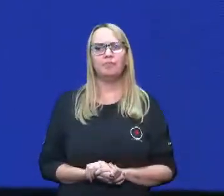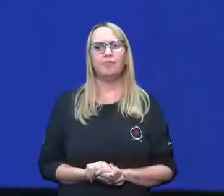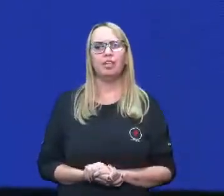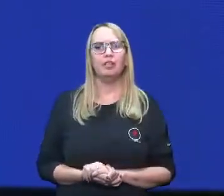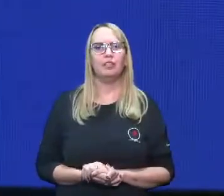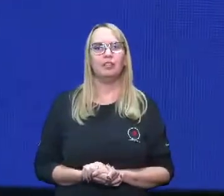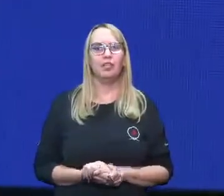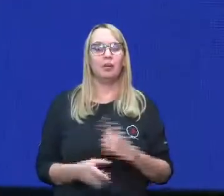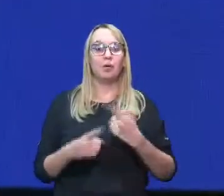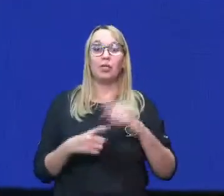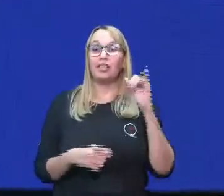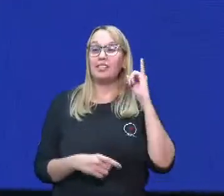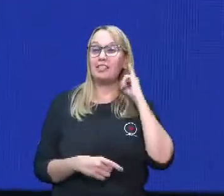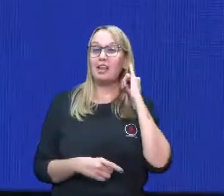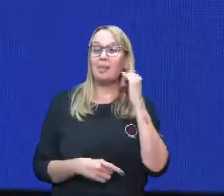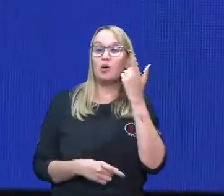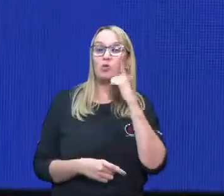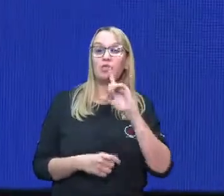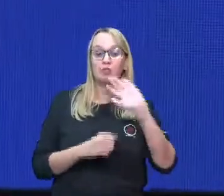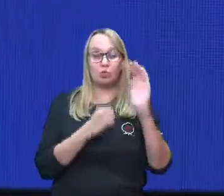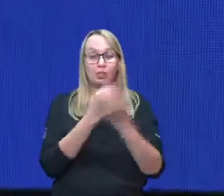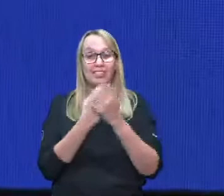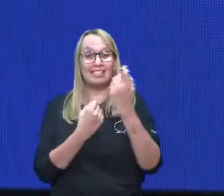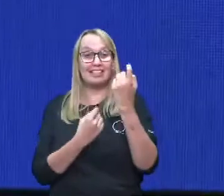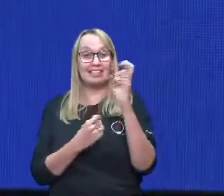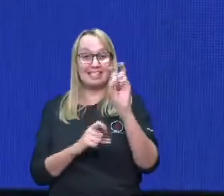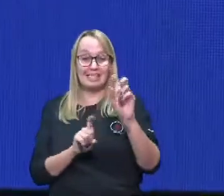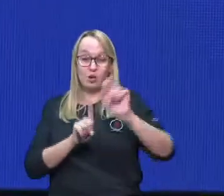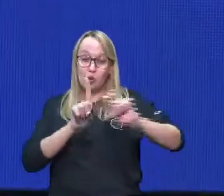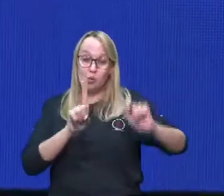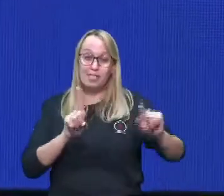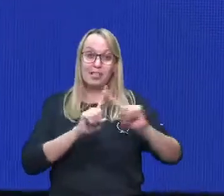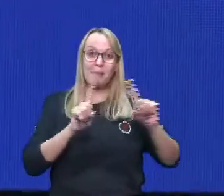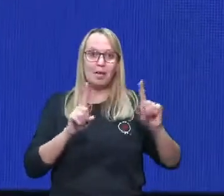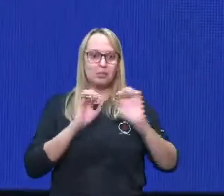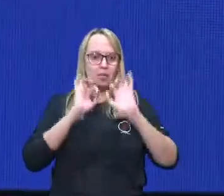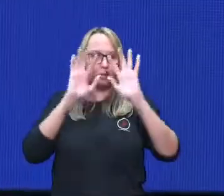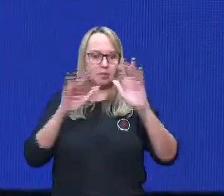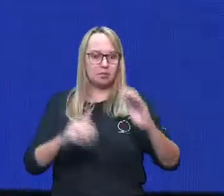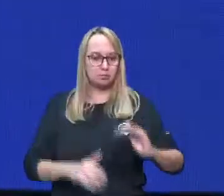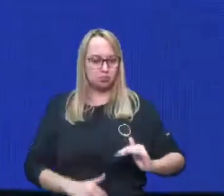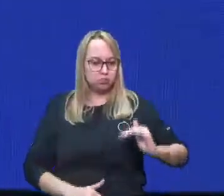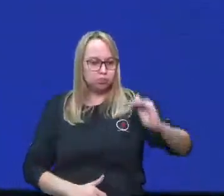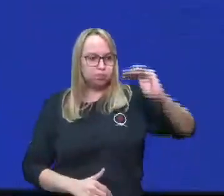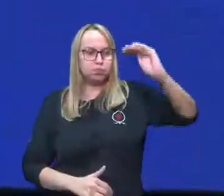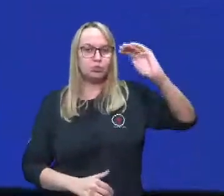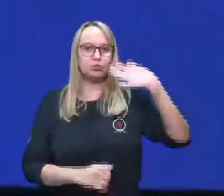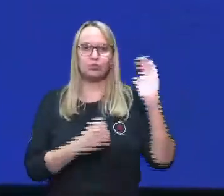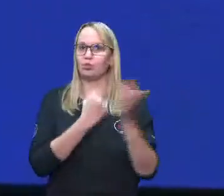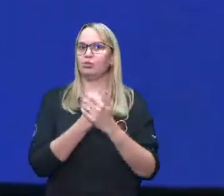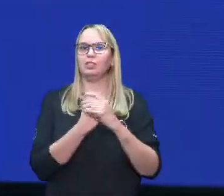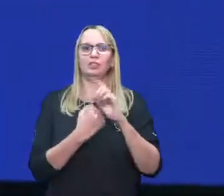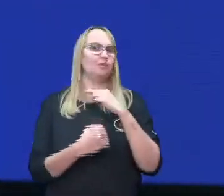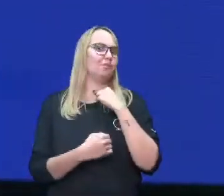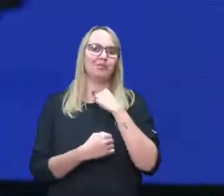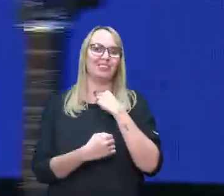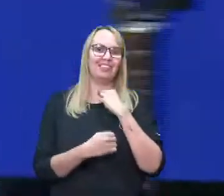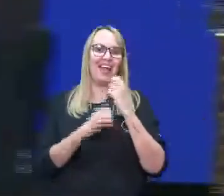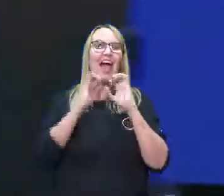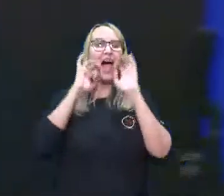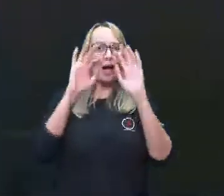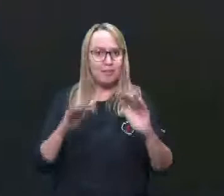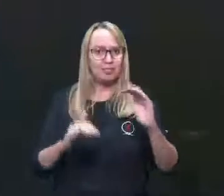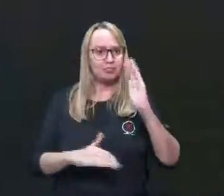só, Isabel conseguiu esconder por 5 meses, mas a bênção cresceu a ponto de não dar para esconder. Eu estou aqui para te dizer, a bênção